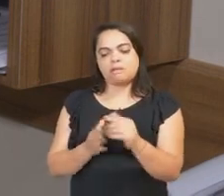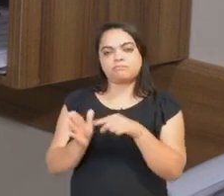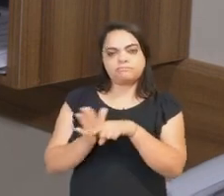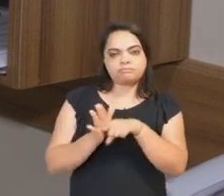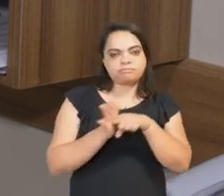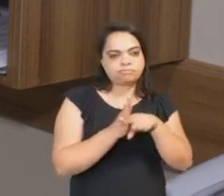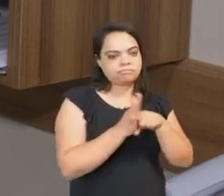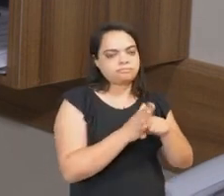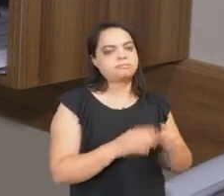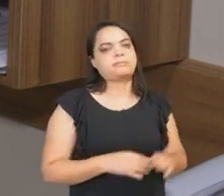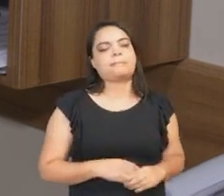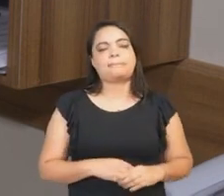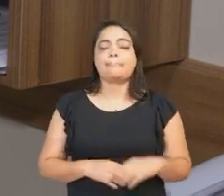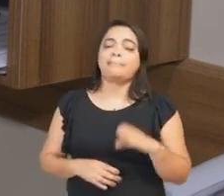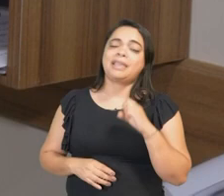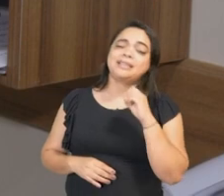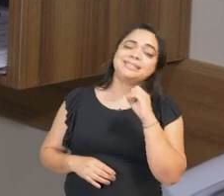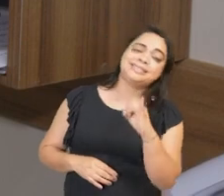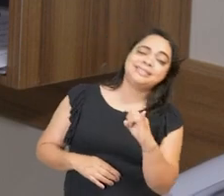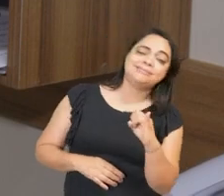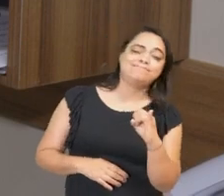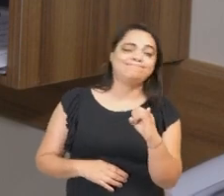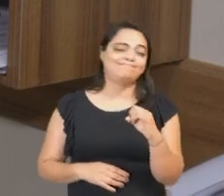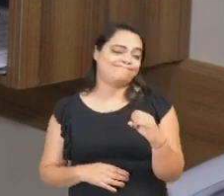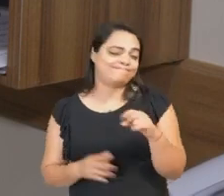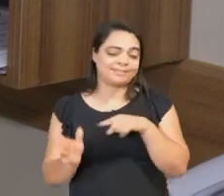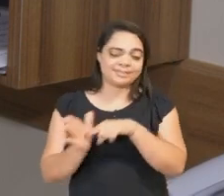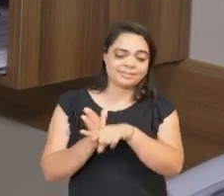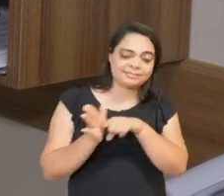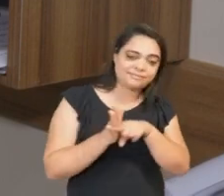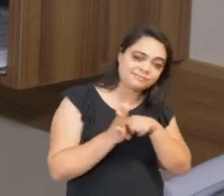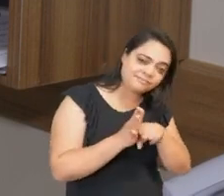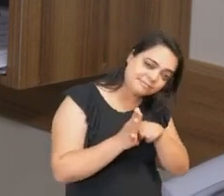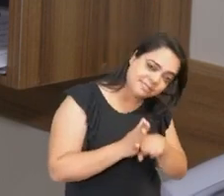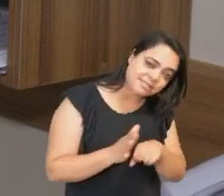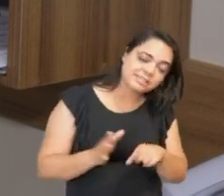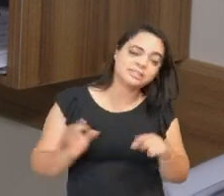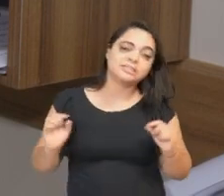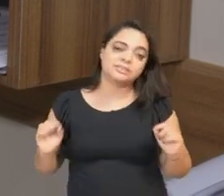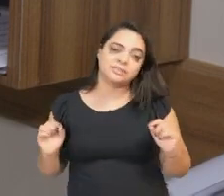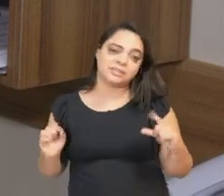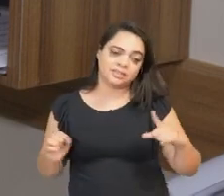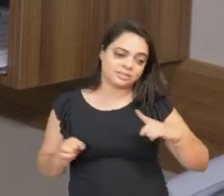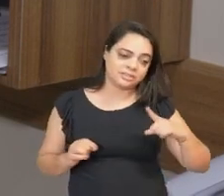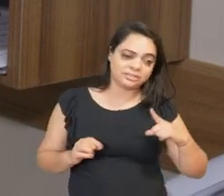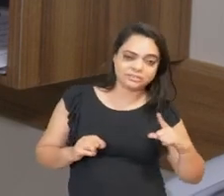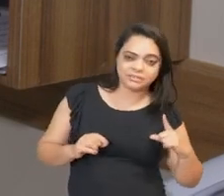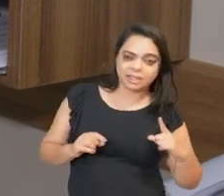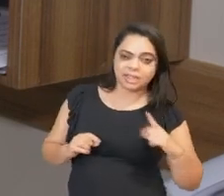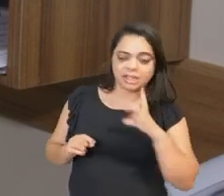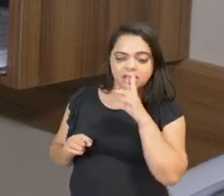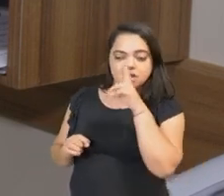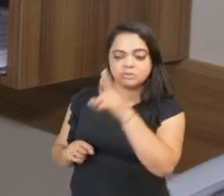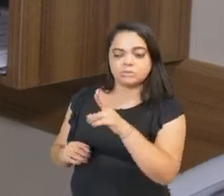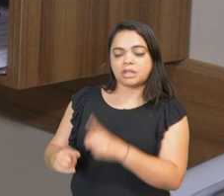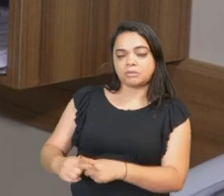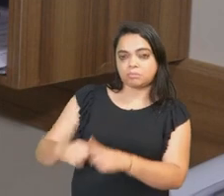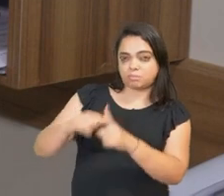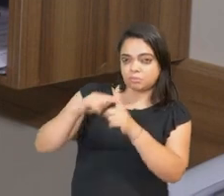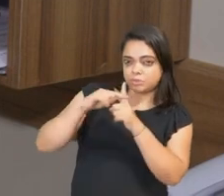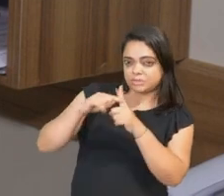começa a investigação se por acaso essa investigação né vieram um diagnóstico